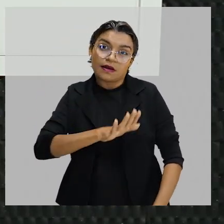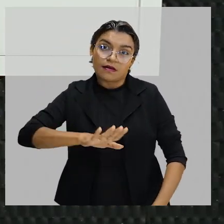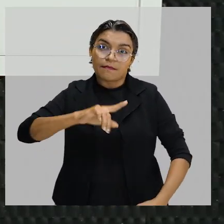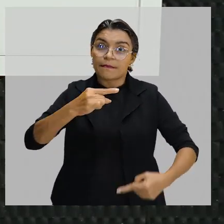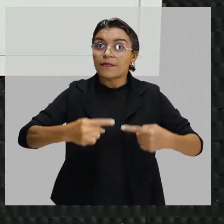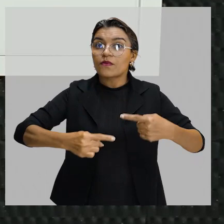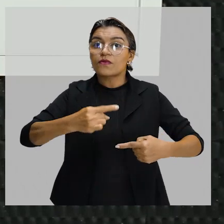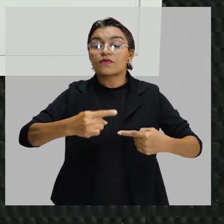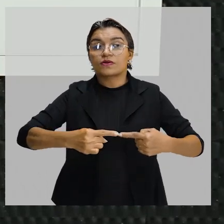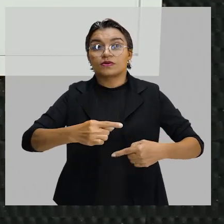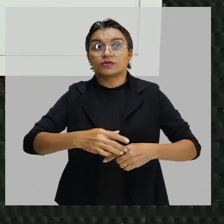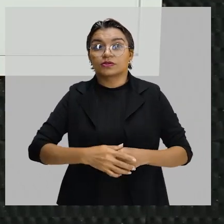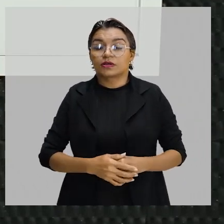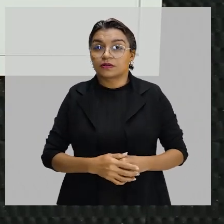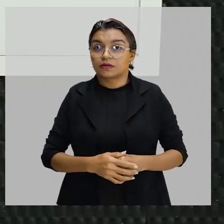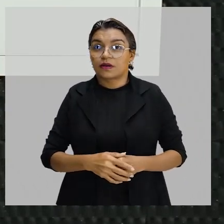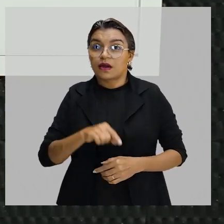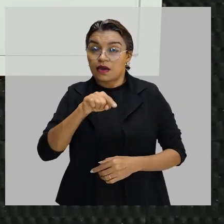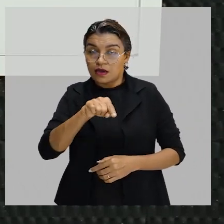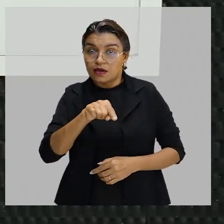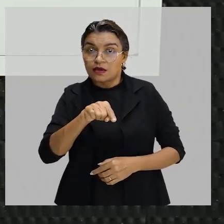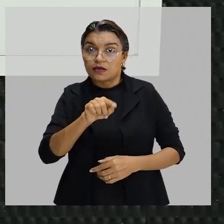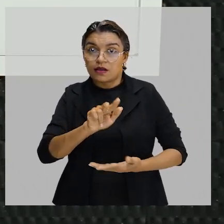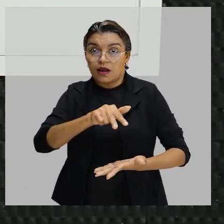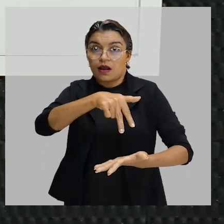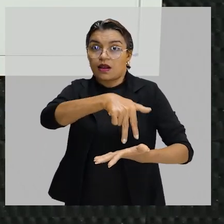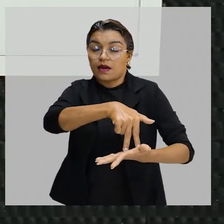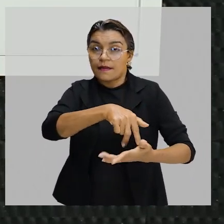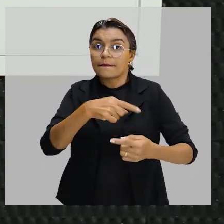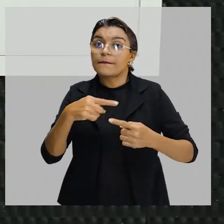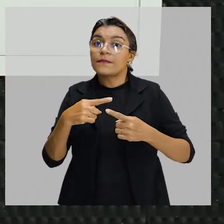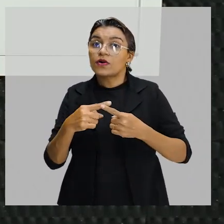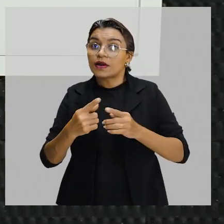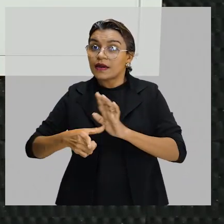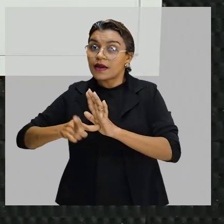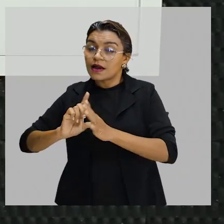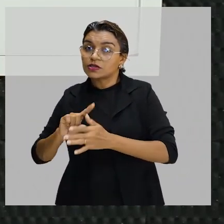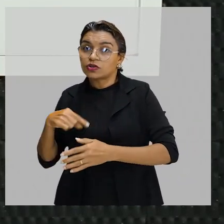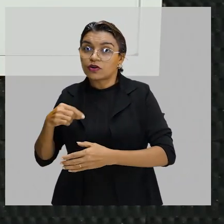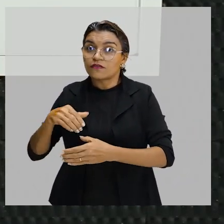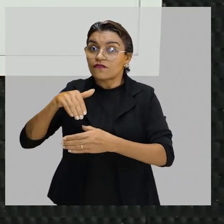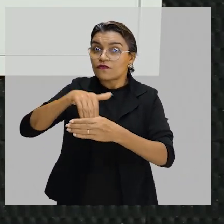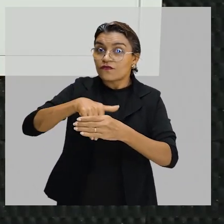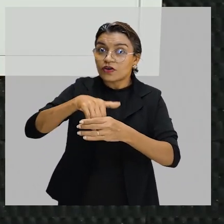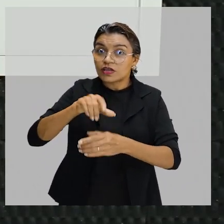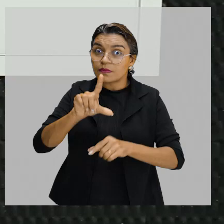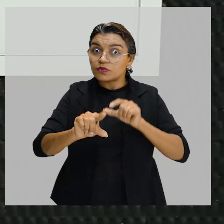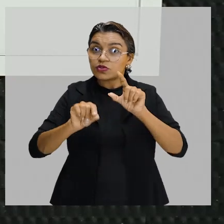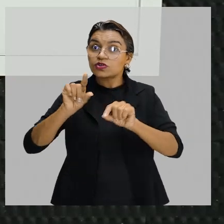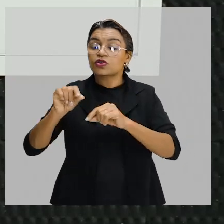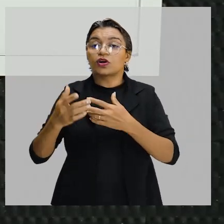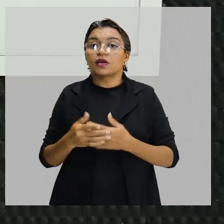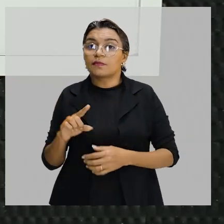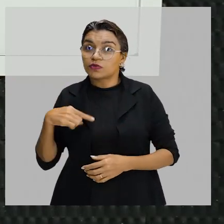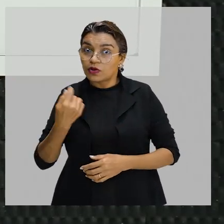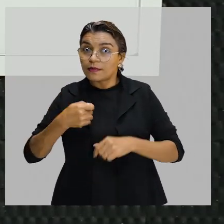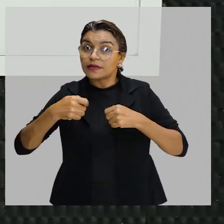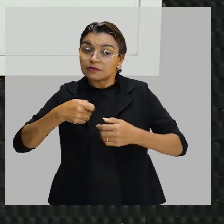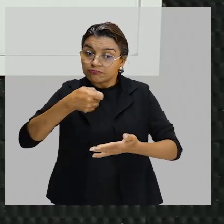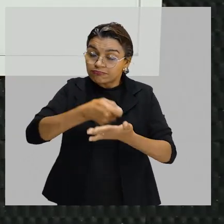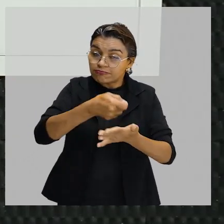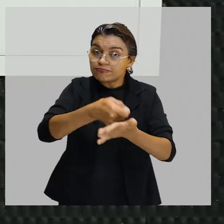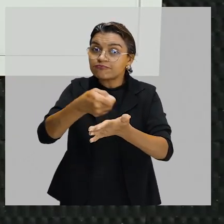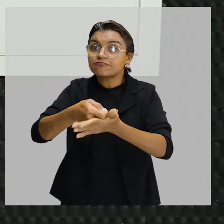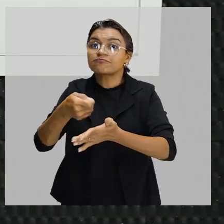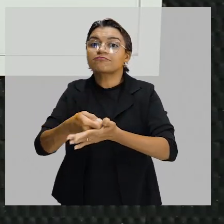lá porque nós os colocamos. E se nós os colocamos, nós é que devemos, a partir